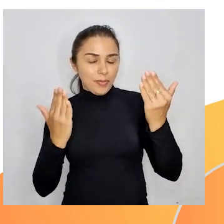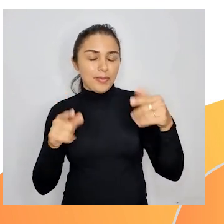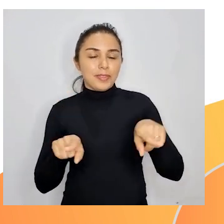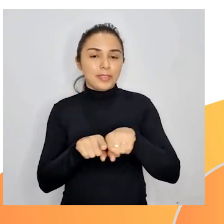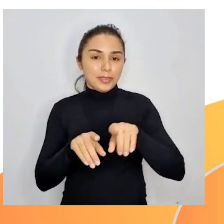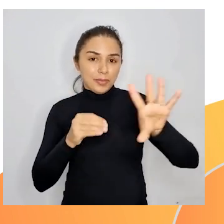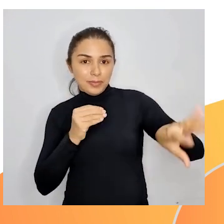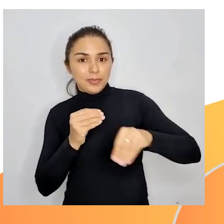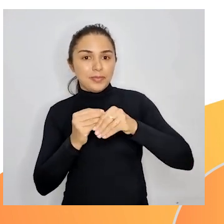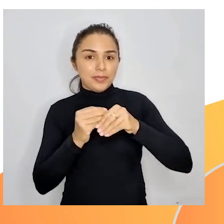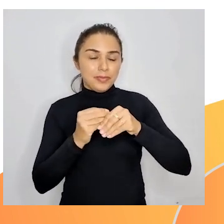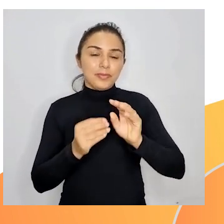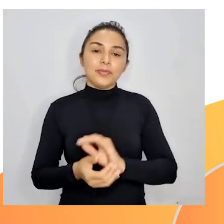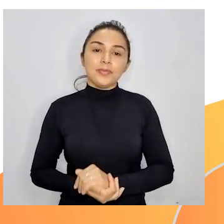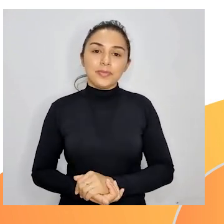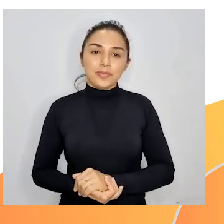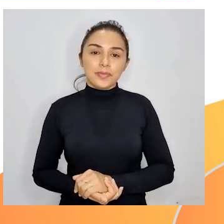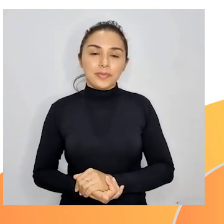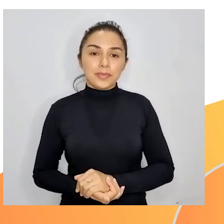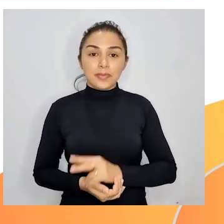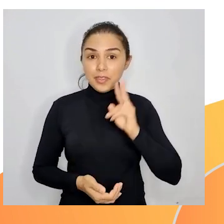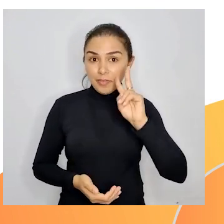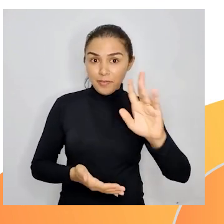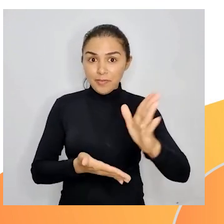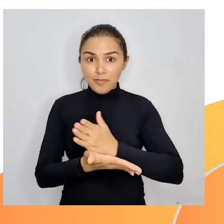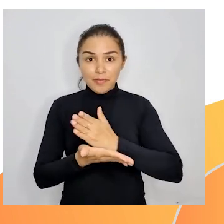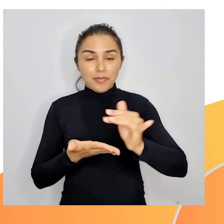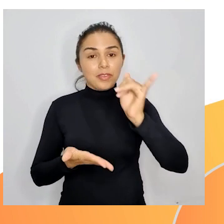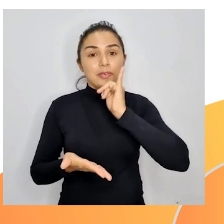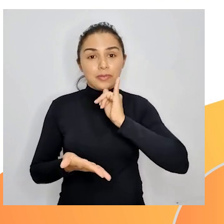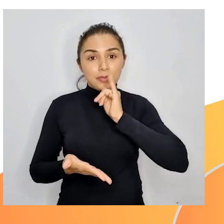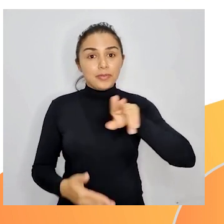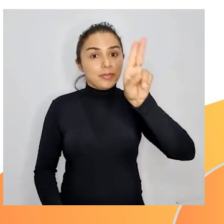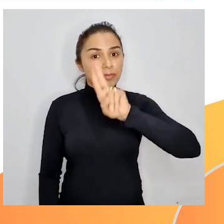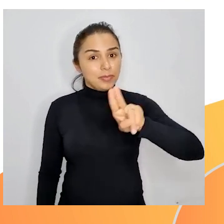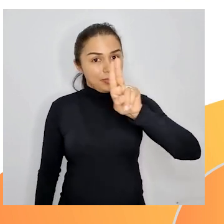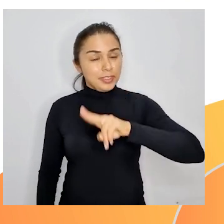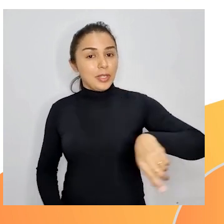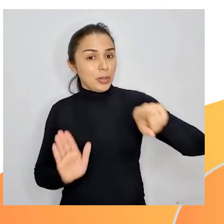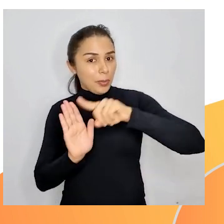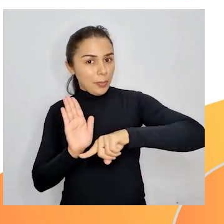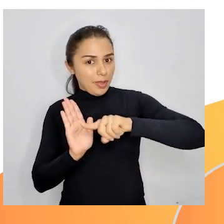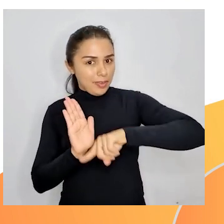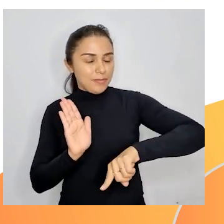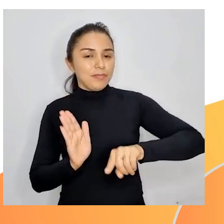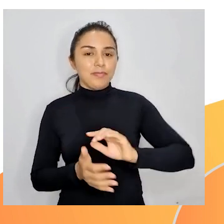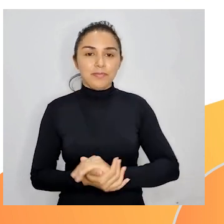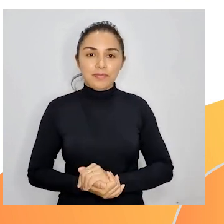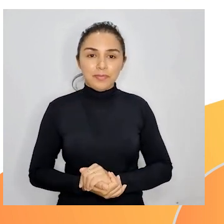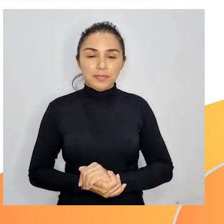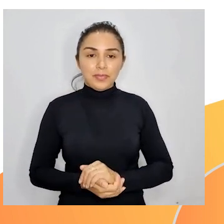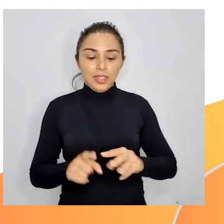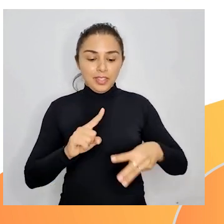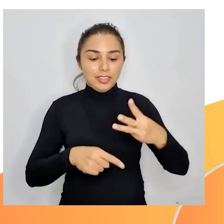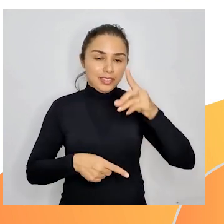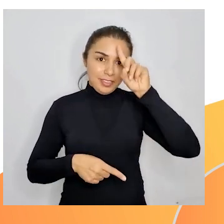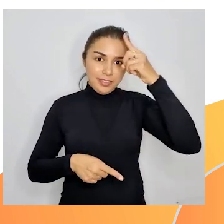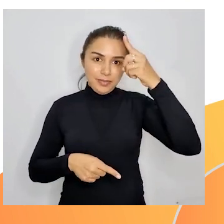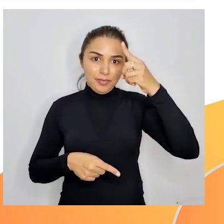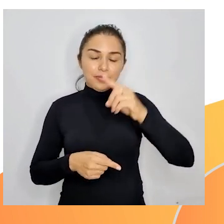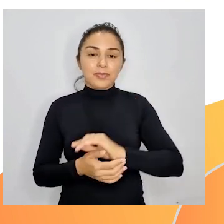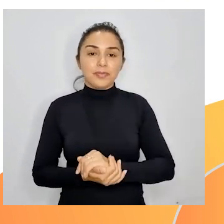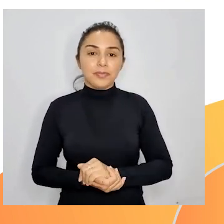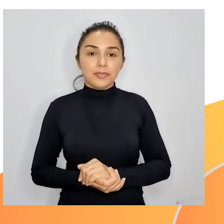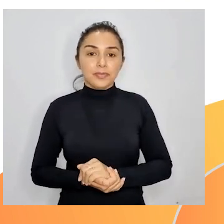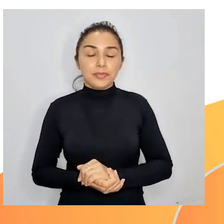completar. Então, vamos aqui a alguns exemplos que envolvem essas três ideias. Vamos iniciar pelo exemplo relacionado